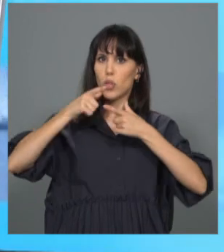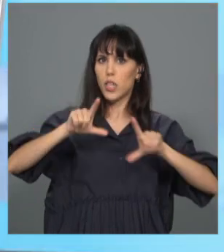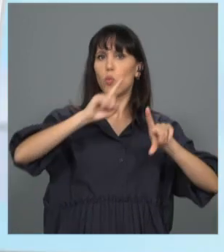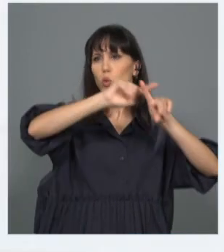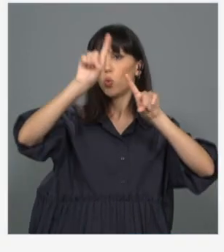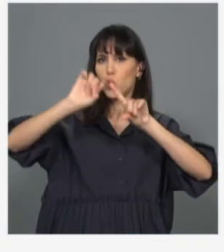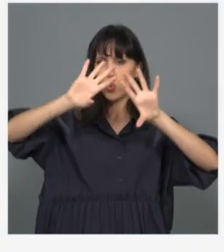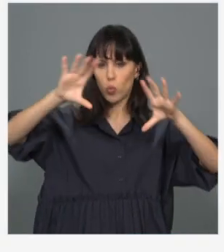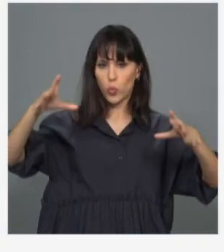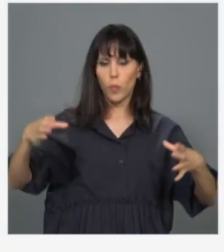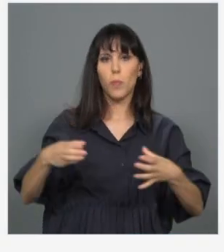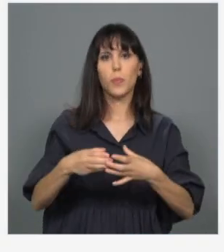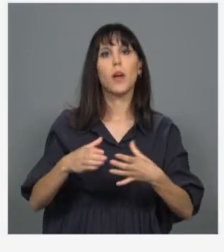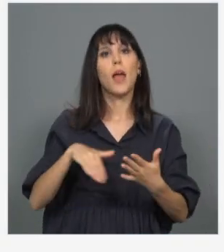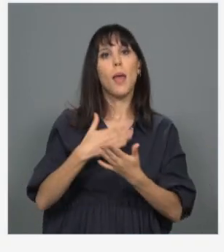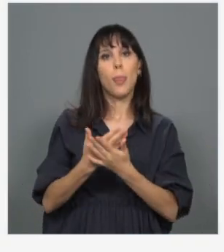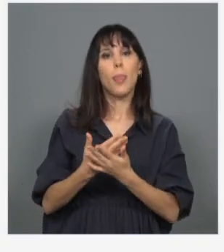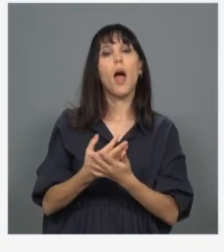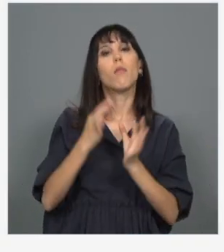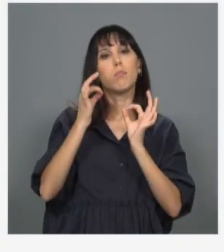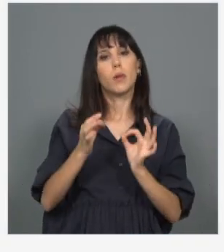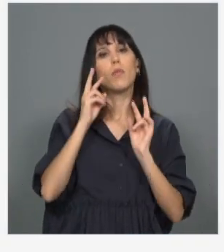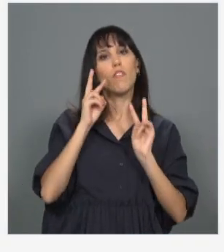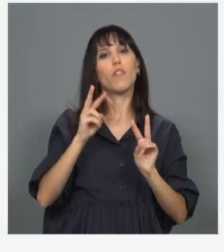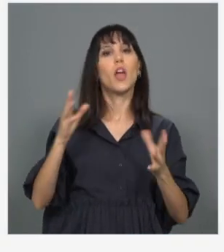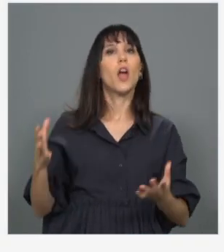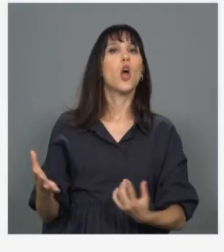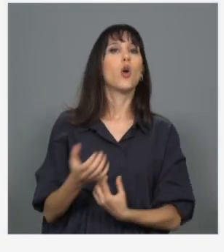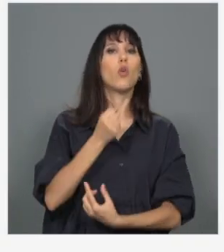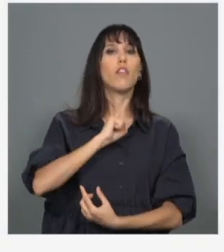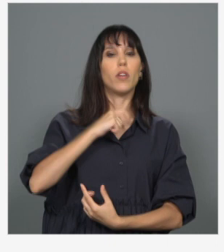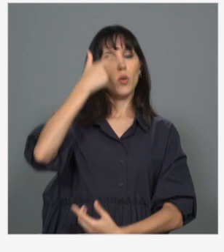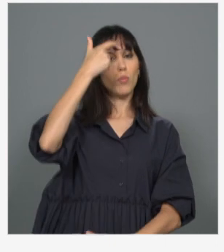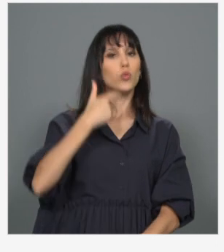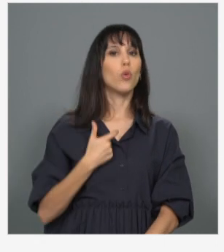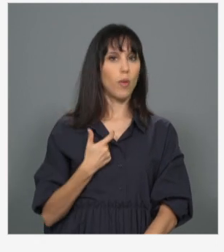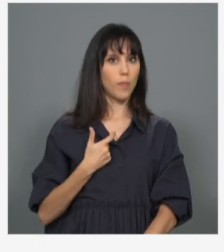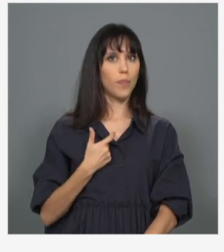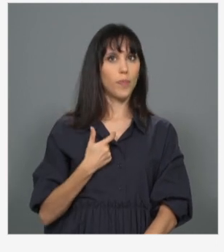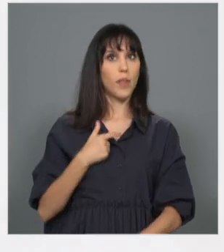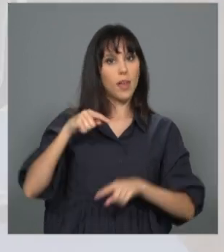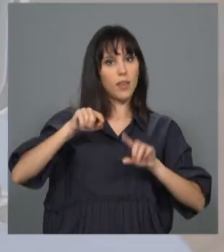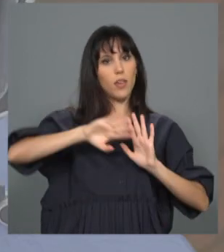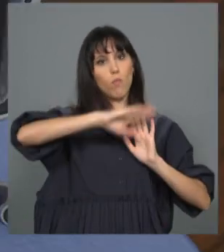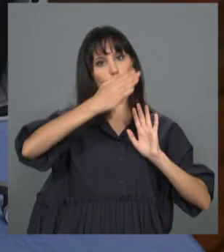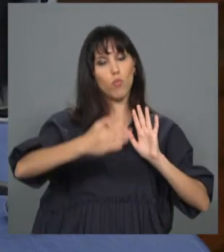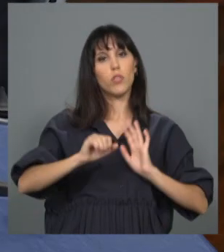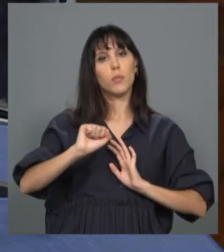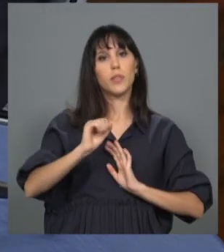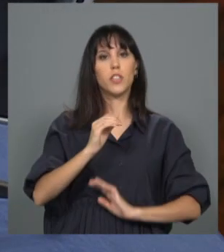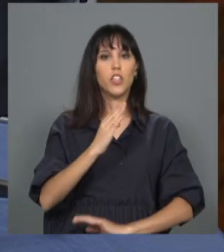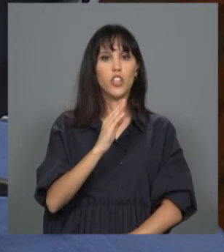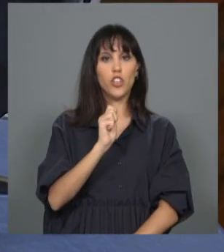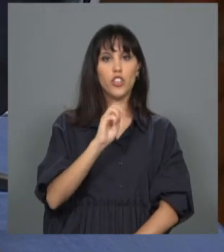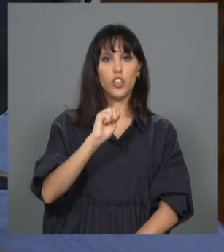línguas para que venham contemplar a minha glória, isto é, a minha pessoa, aqui no Monte de Jerusalém.